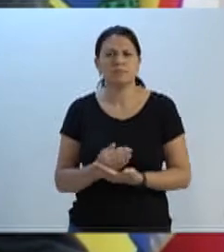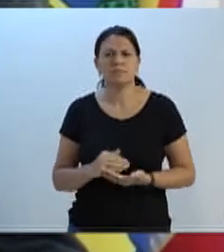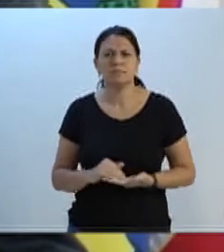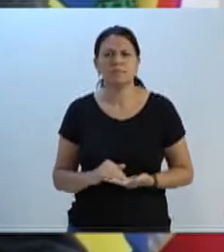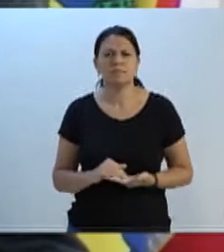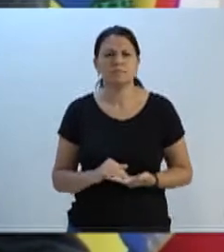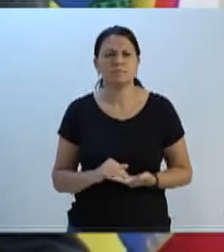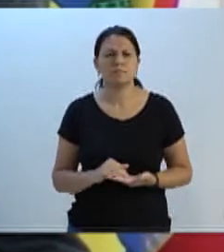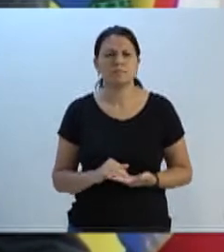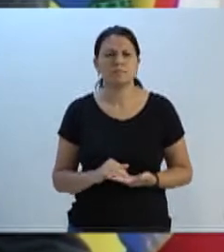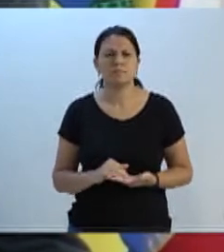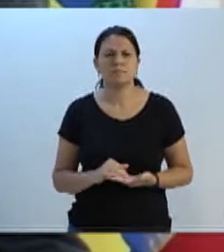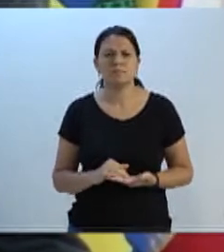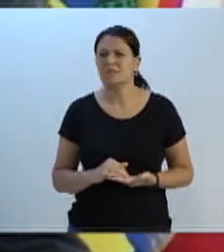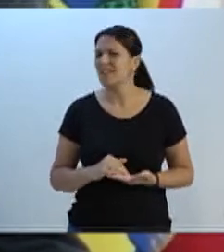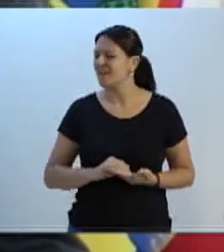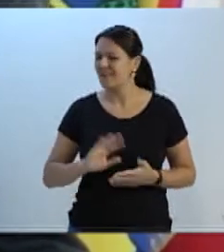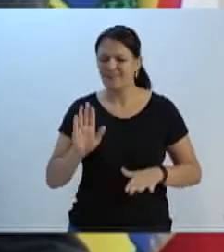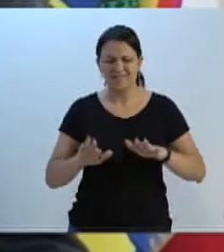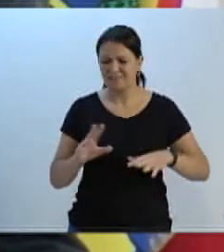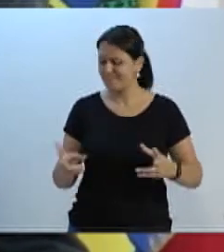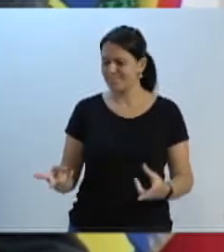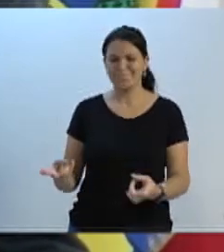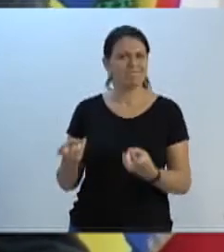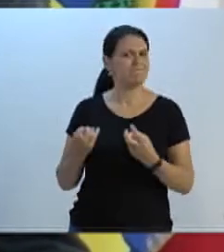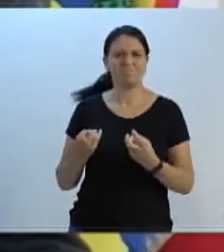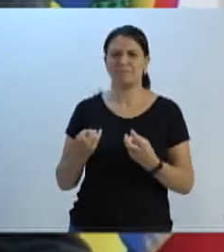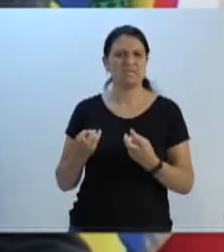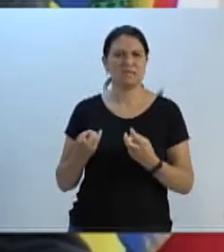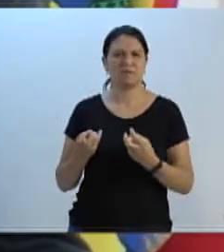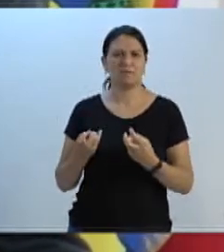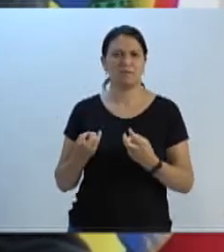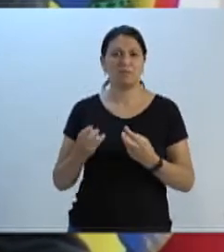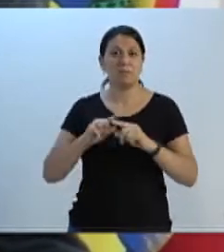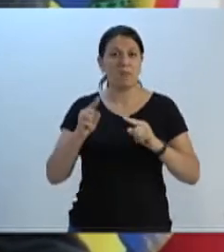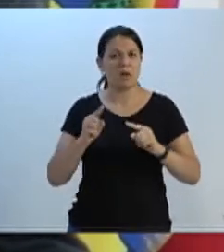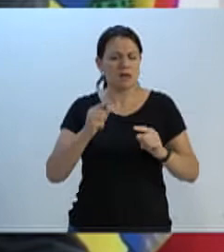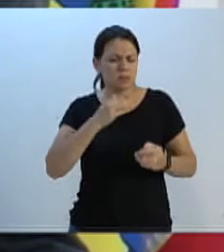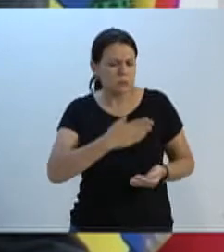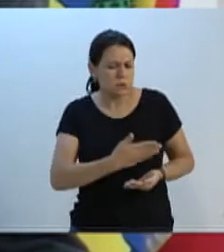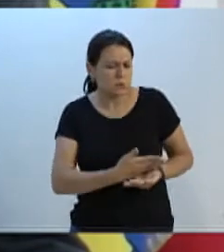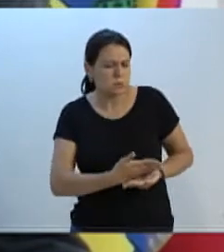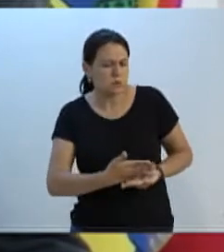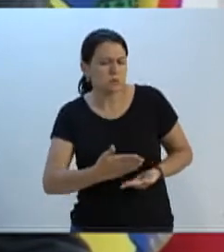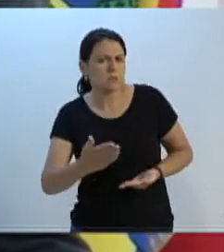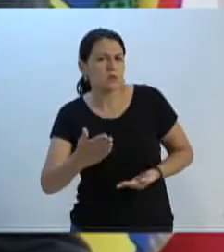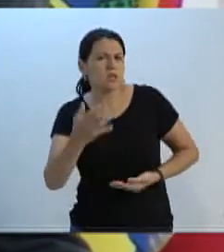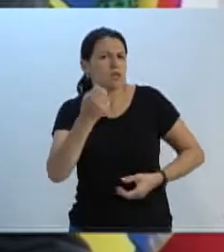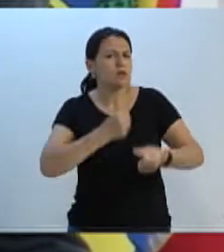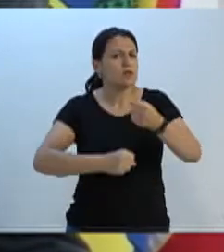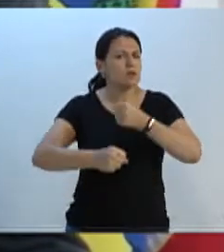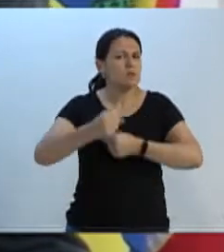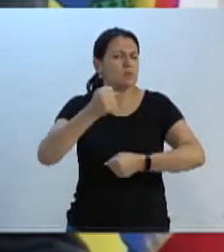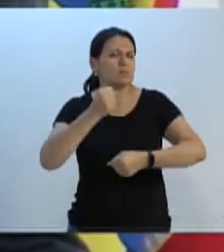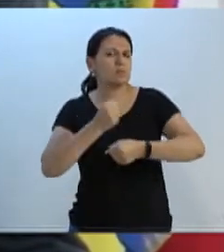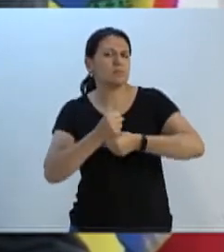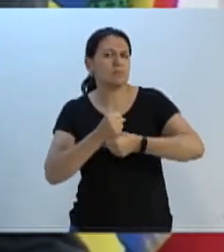que nós não estamos percebendo. Ele aflorou na terra, ano passado,